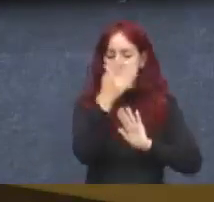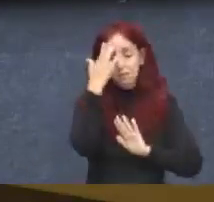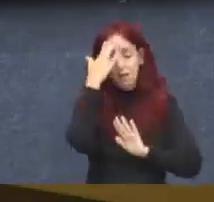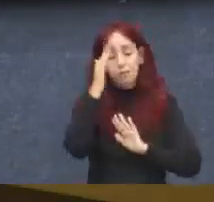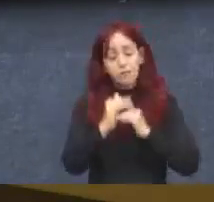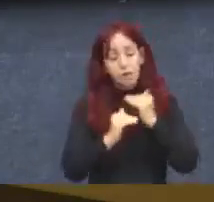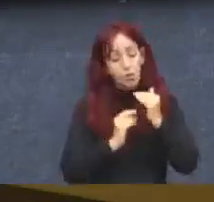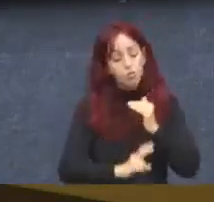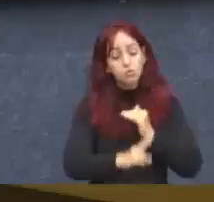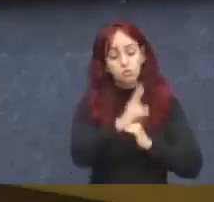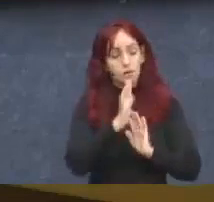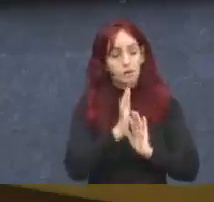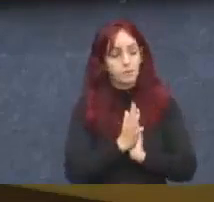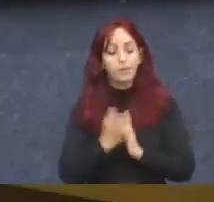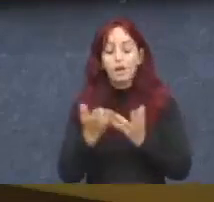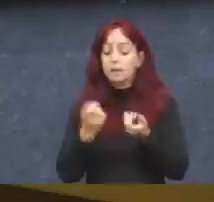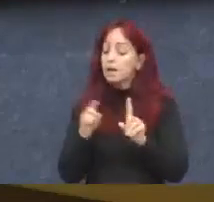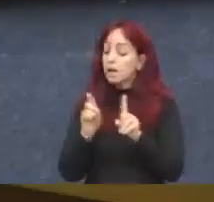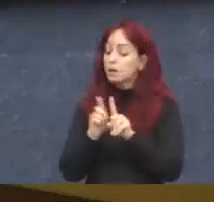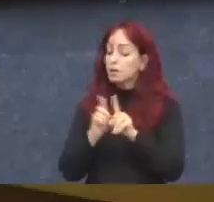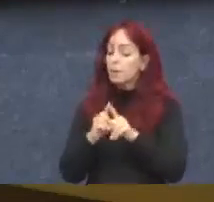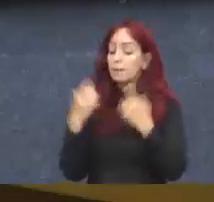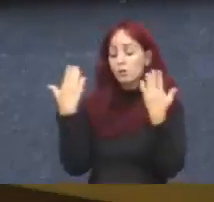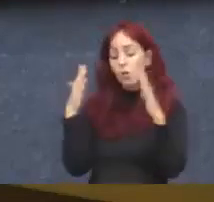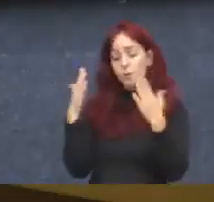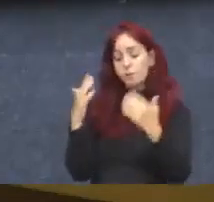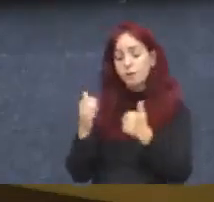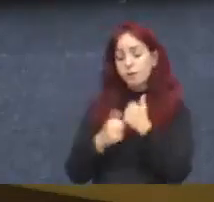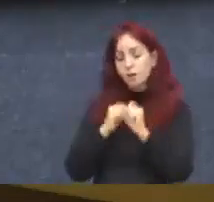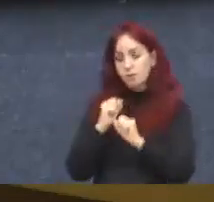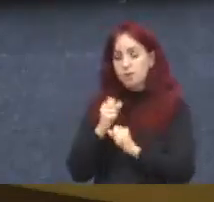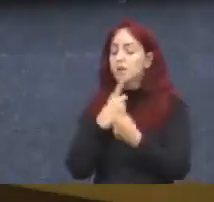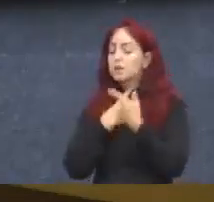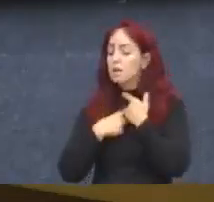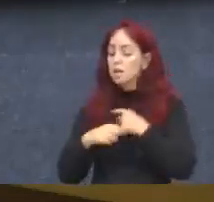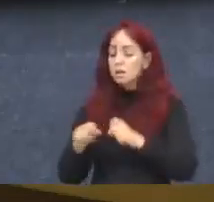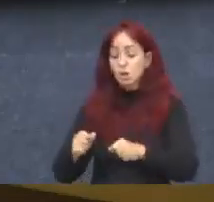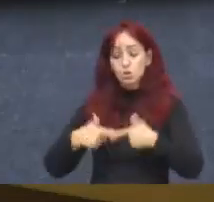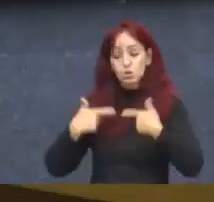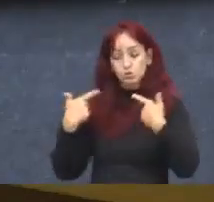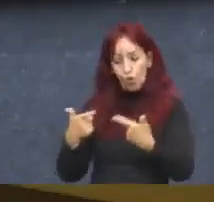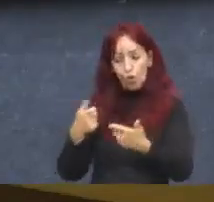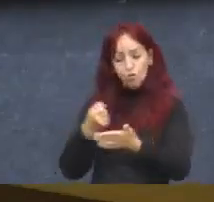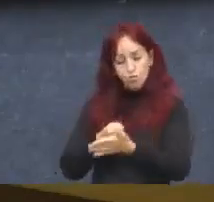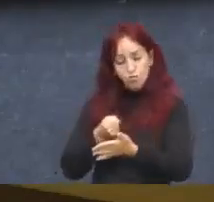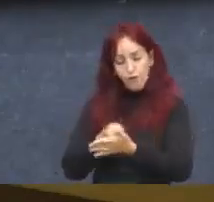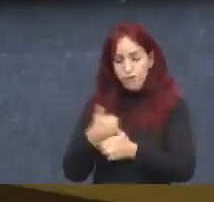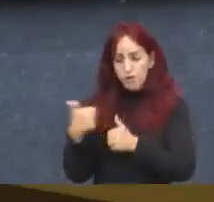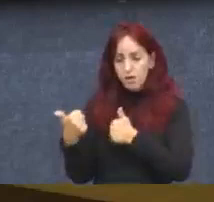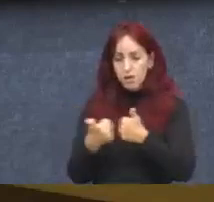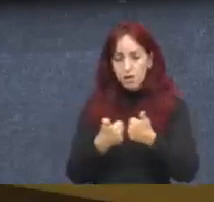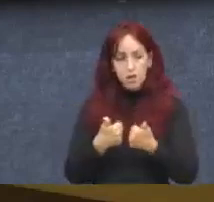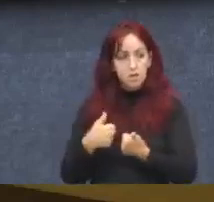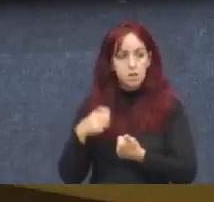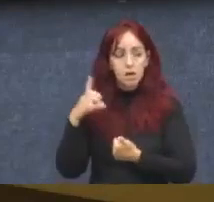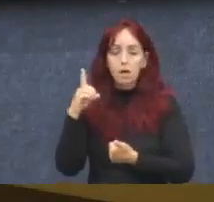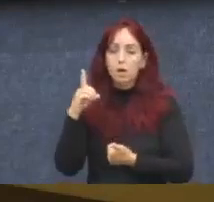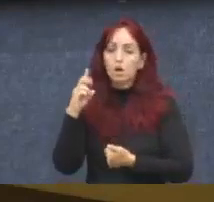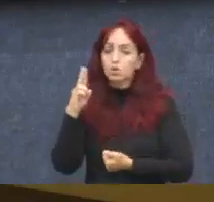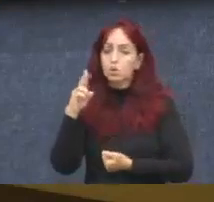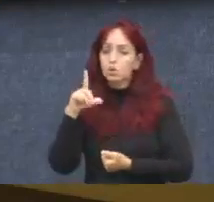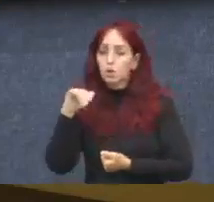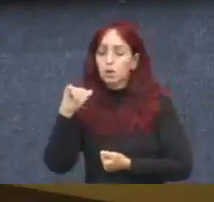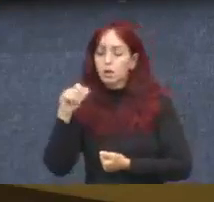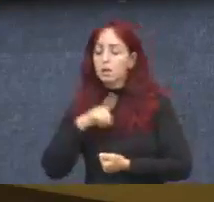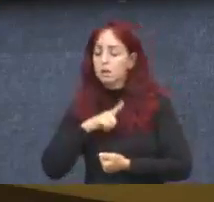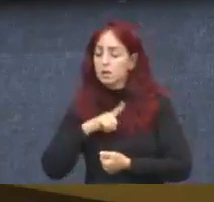muito. E quero aqui também cumprimentá-lo, Dulin, desejando sorte nesse desafio. O Dulin também teve um papel importante